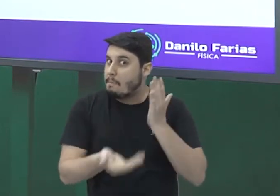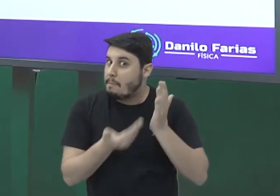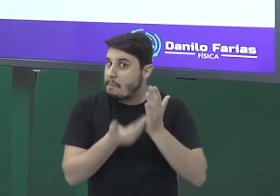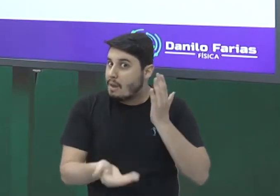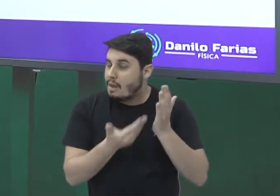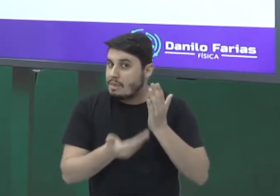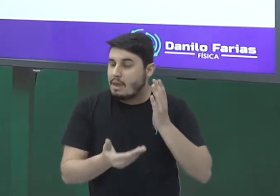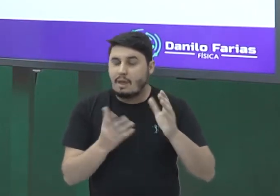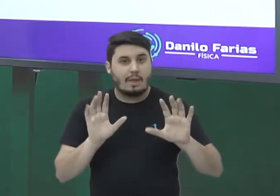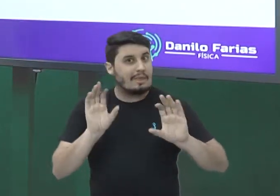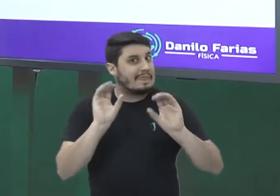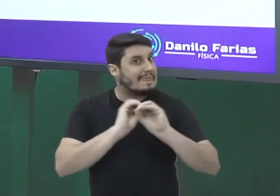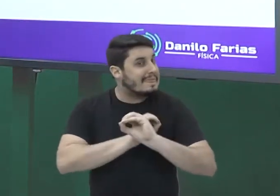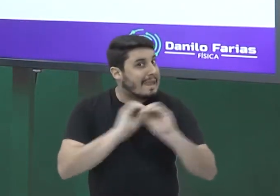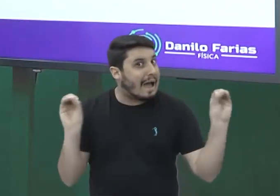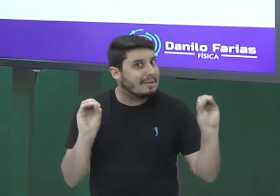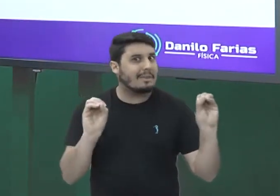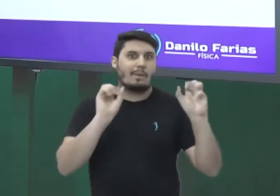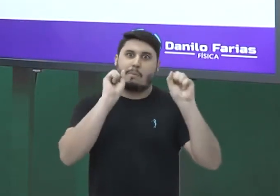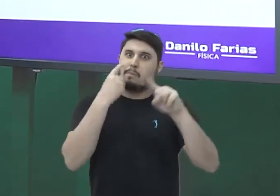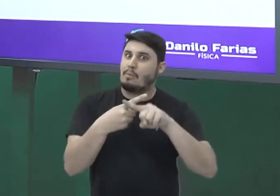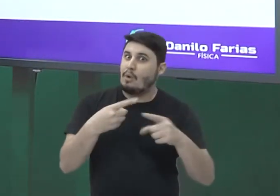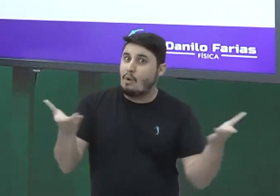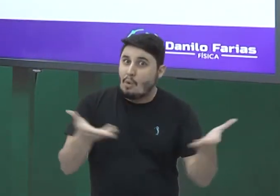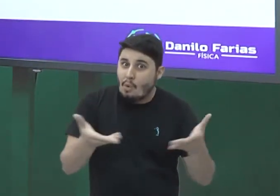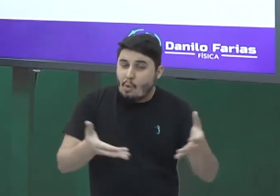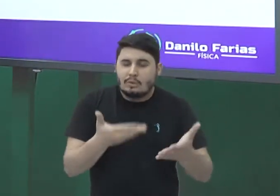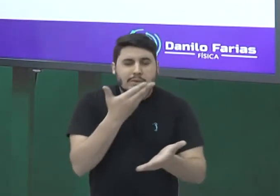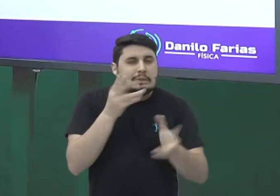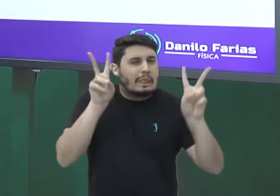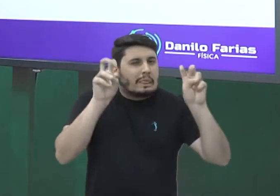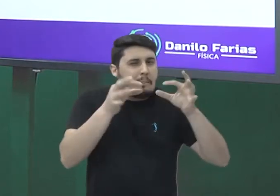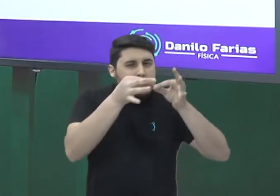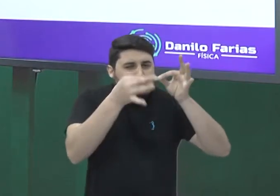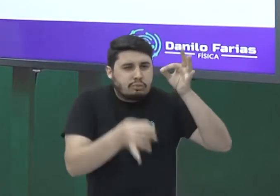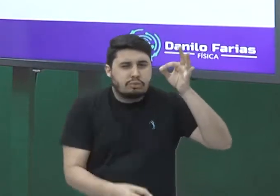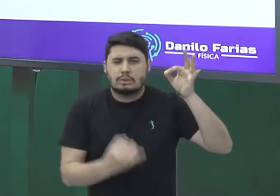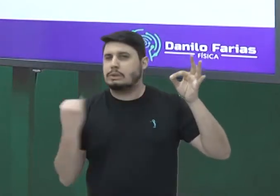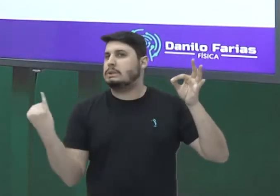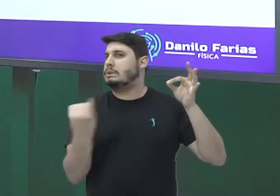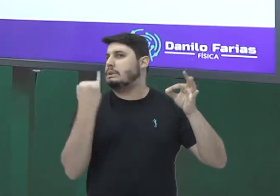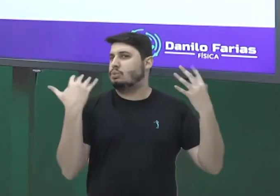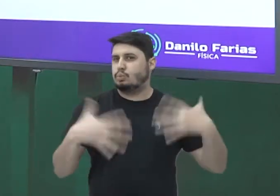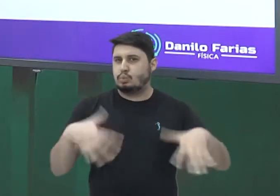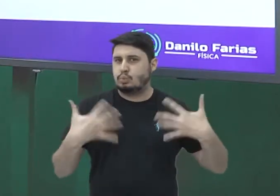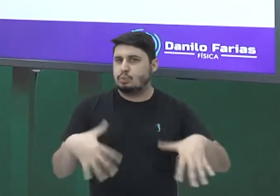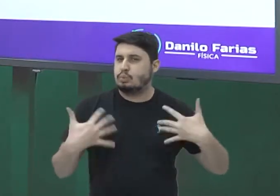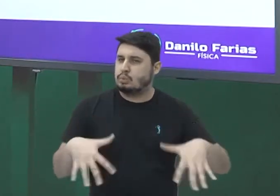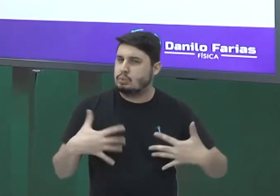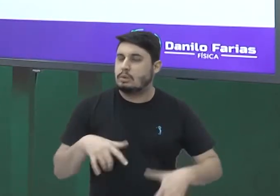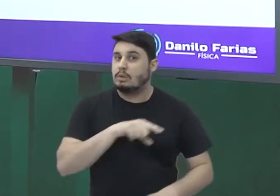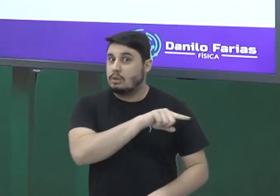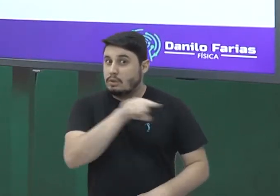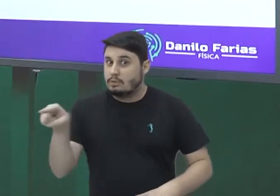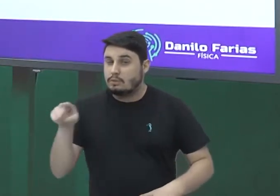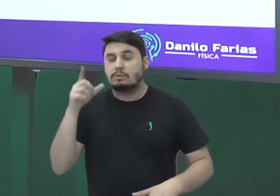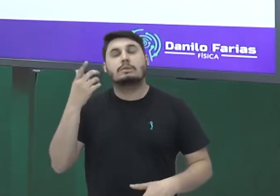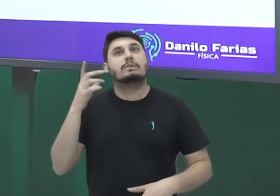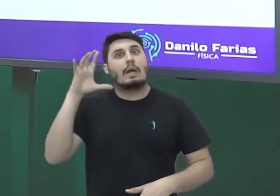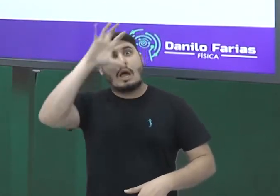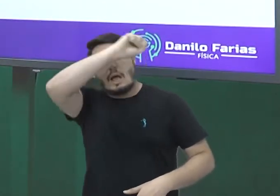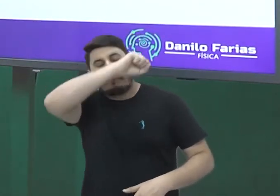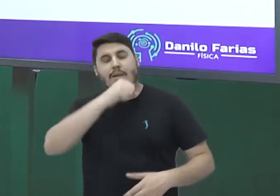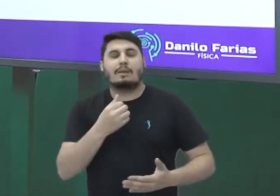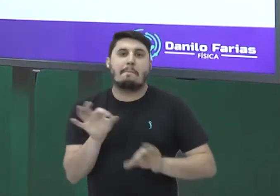forma alguma, porque hoje o conteúdo é importantíssimo, é imprescindível para a tua prova do Enem.